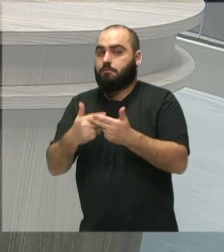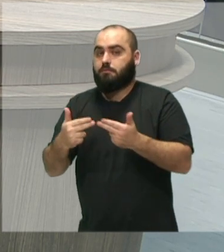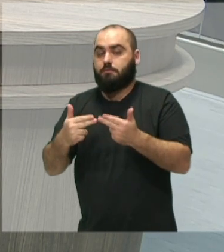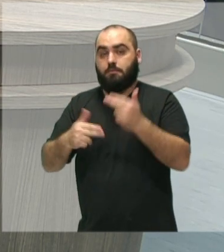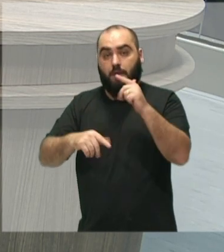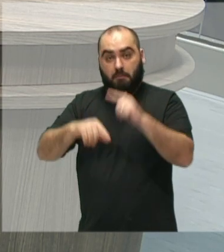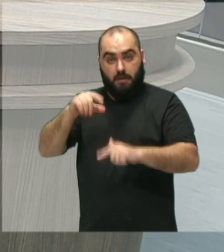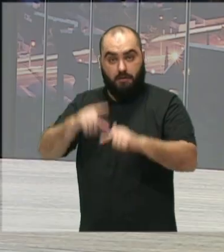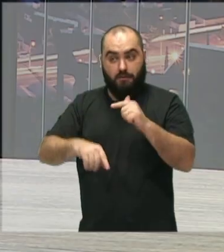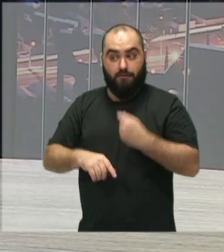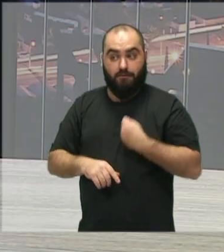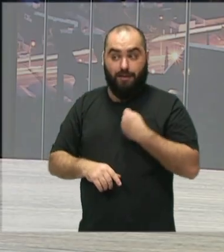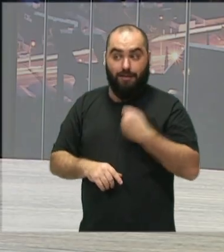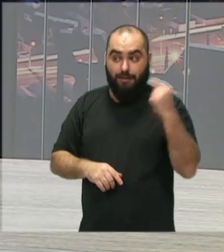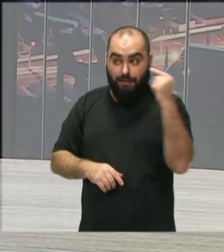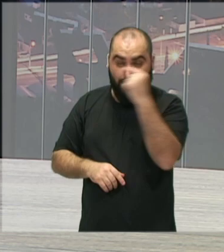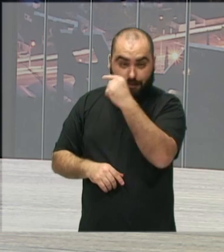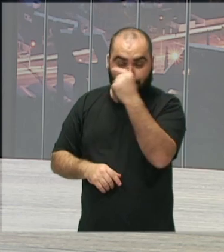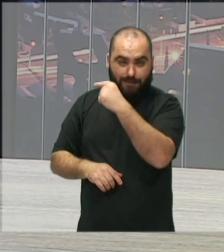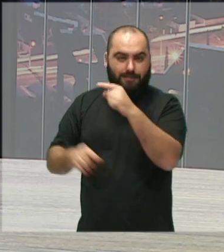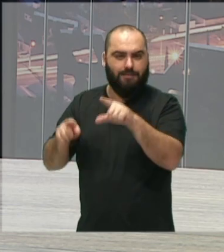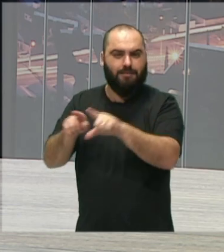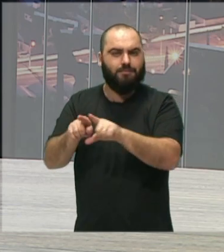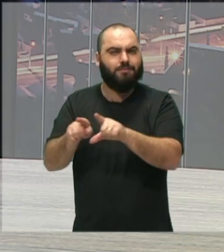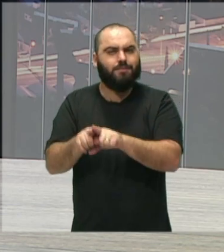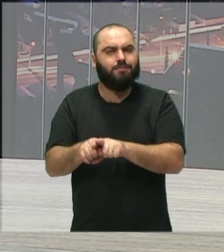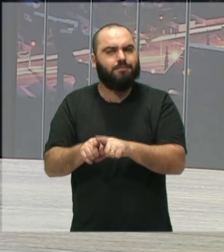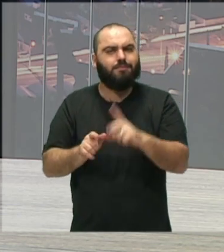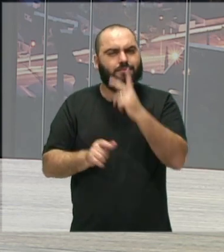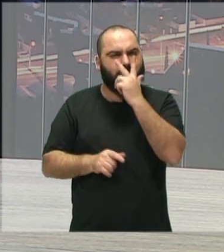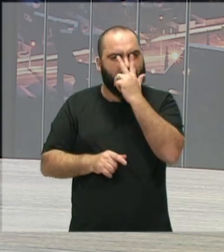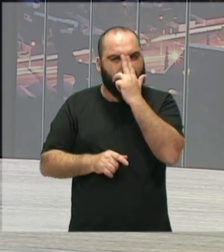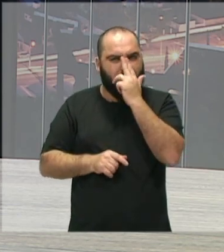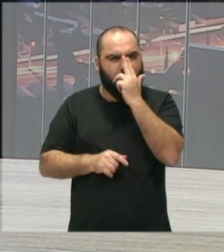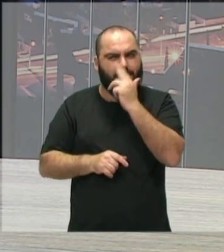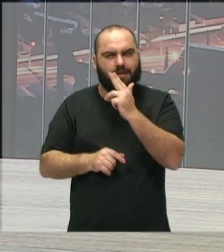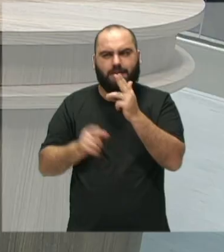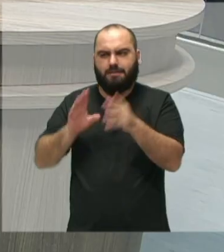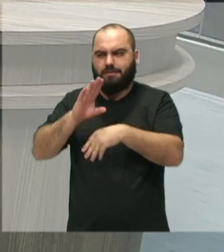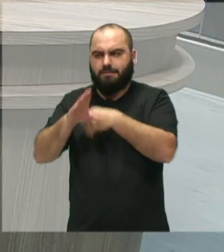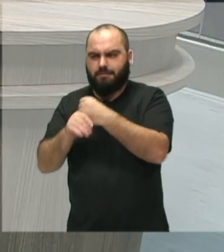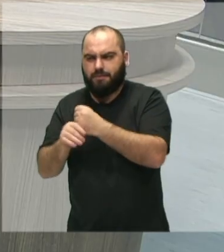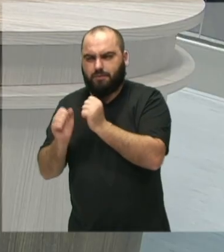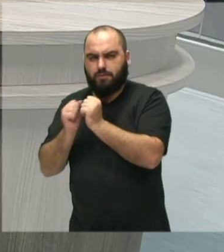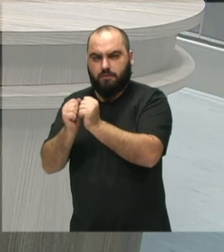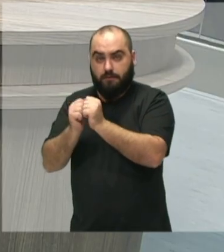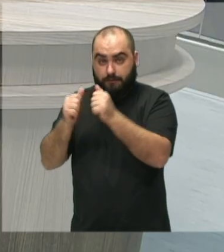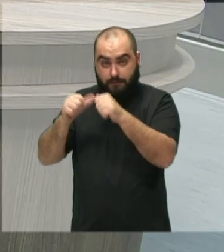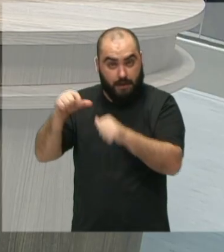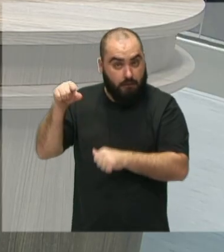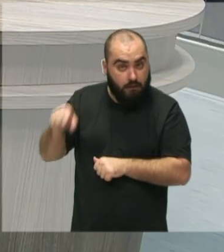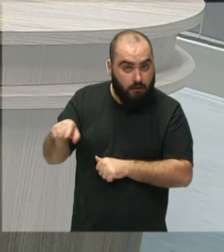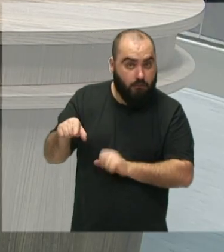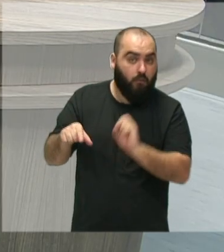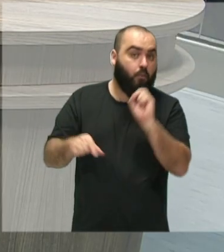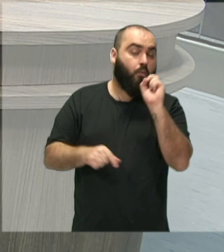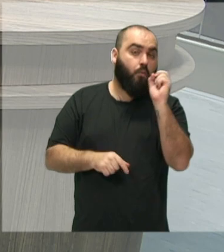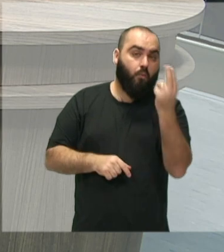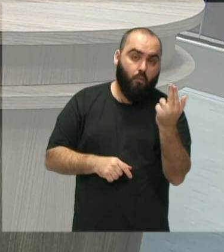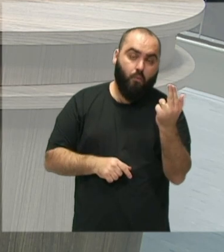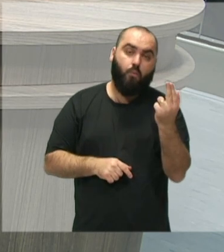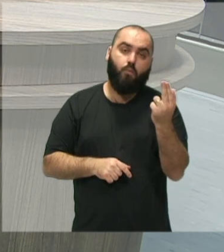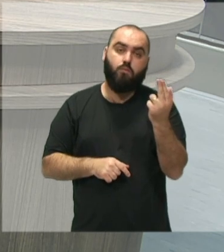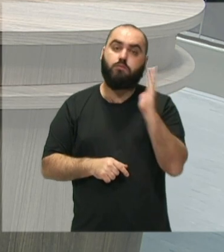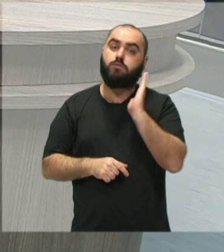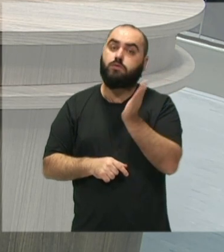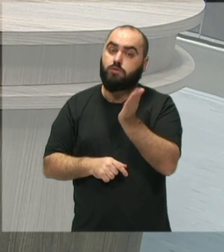que também está lá, que estava num anexo, eu acho, ali do museu, ainda permanece ali ou